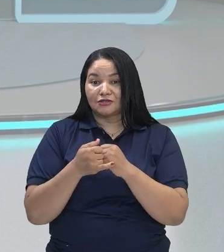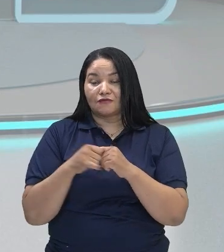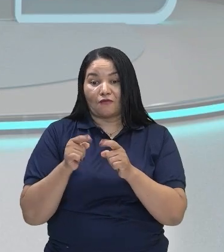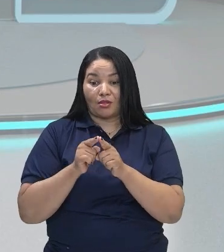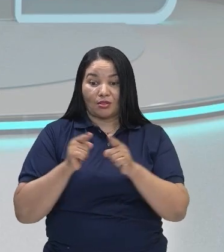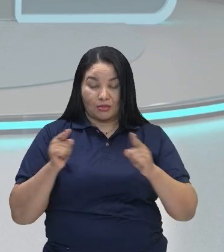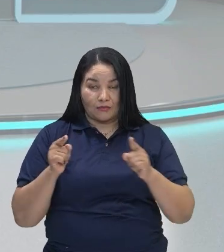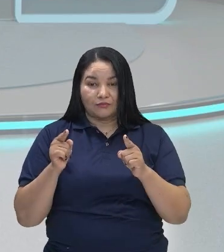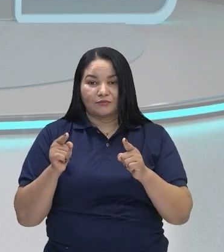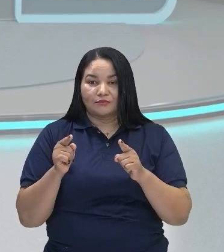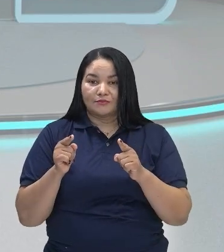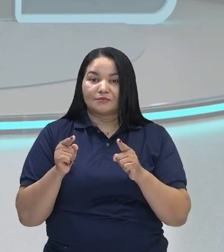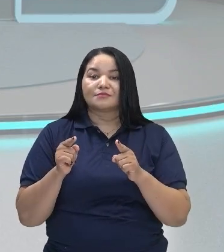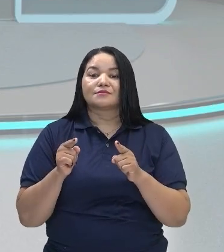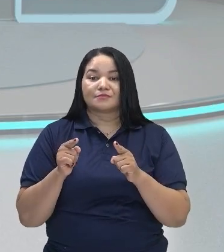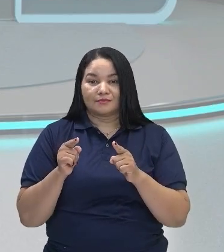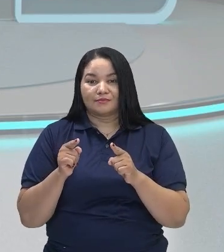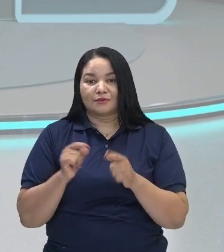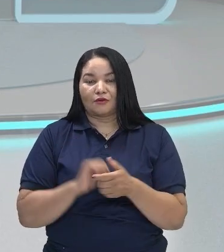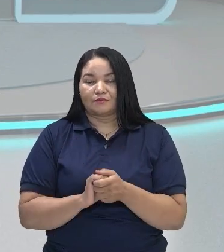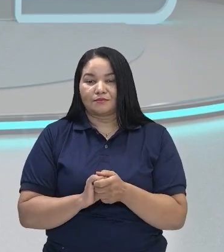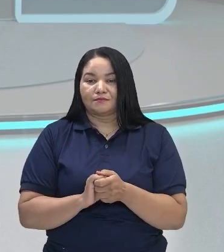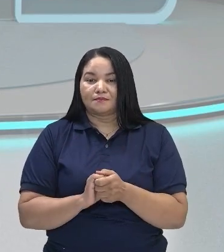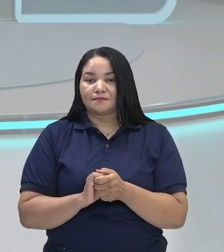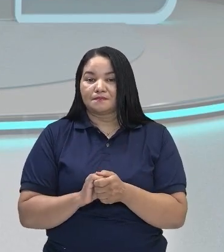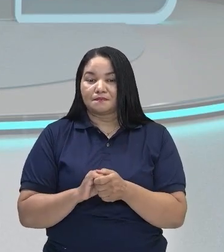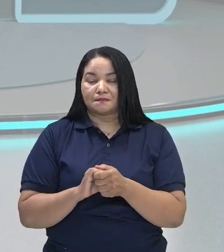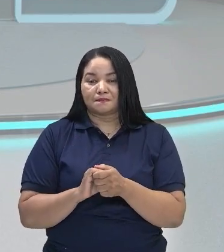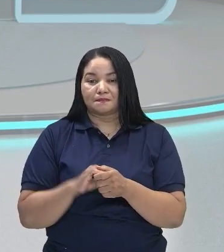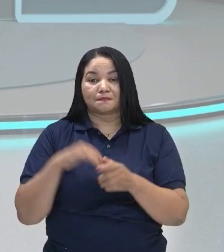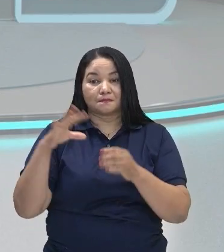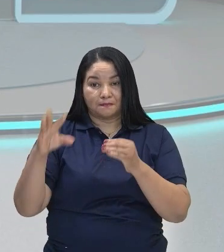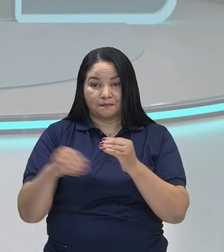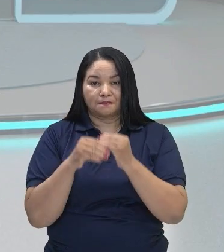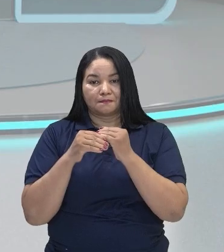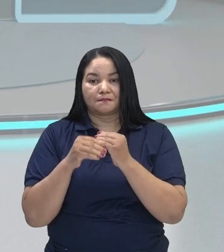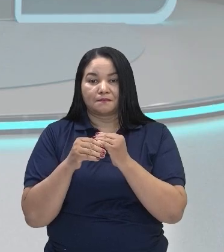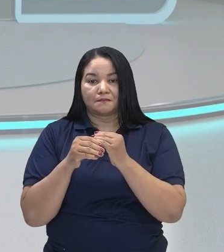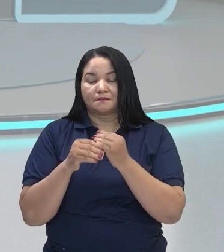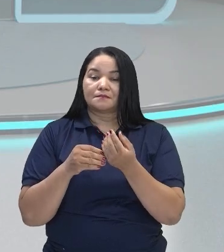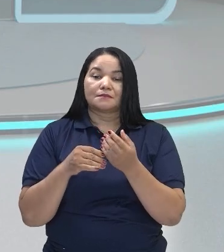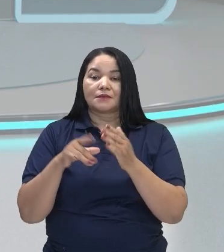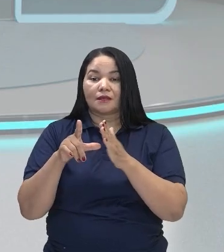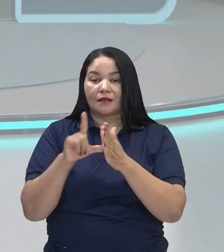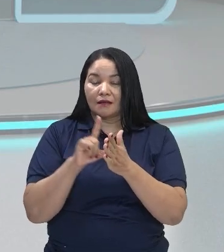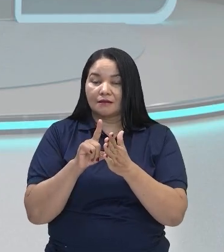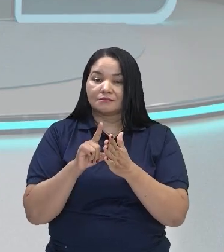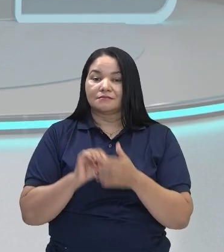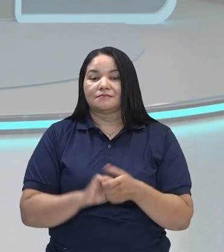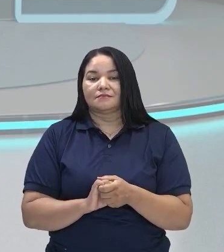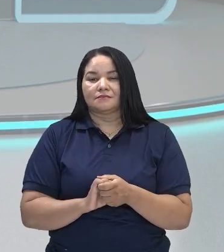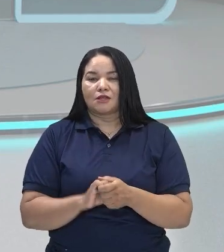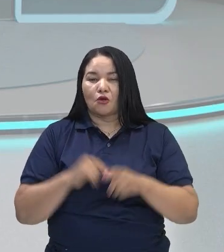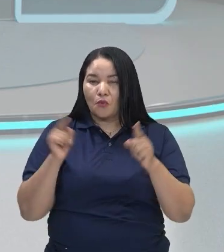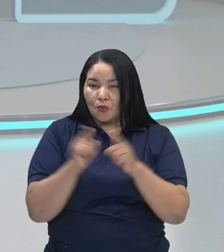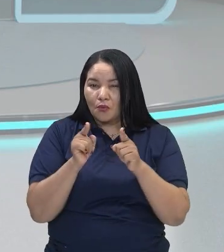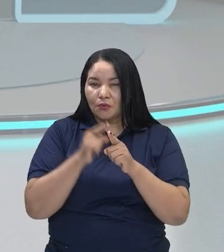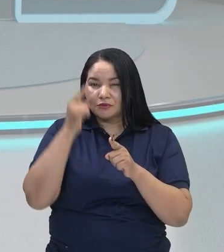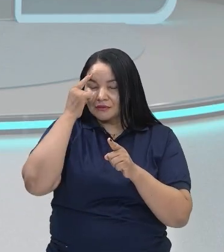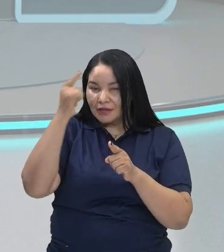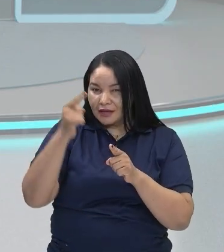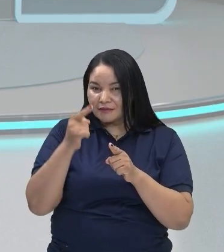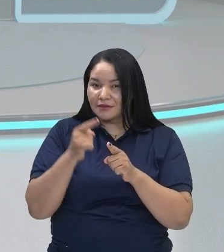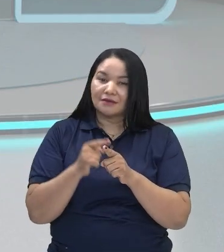desse superlativo se dá pelo acréscimo do the most. Adjetivo curto, acrescenta IST.